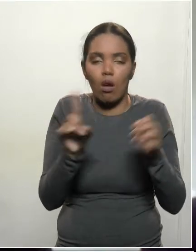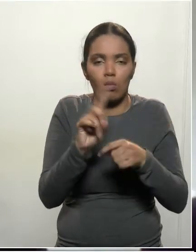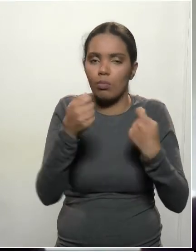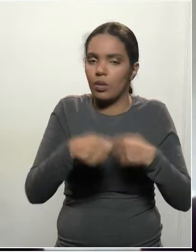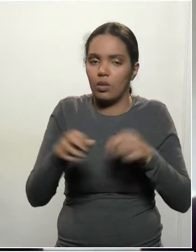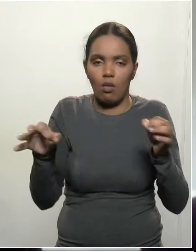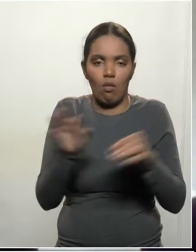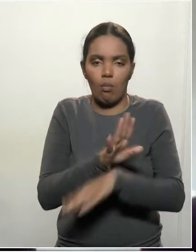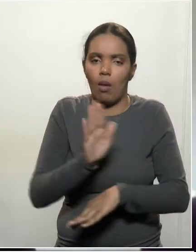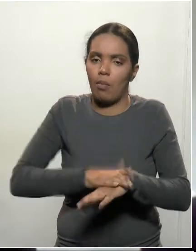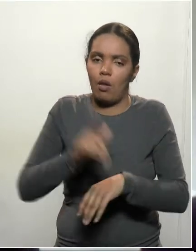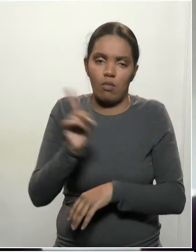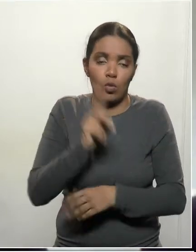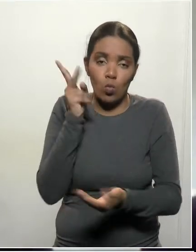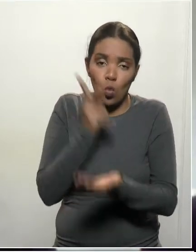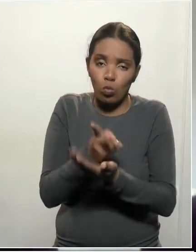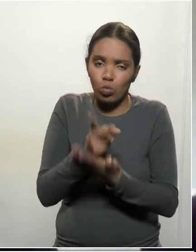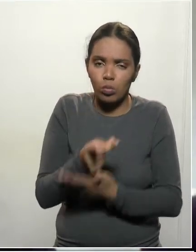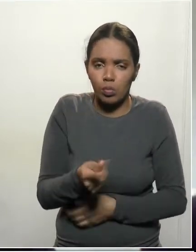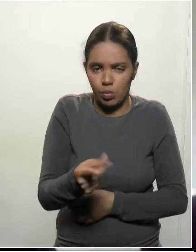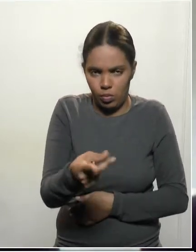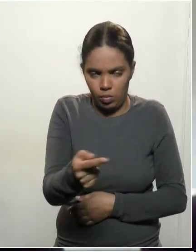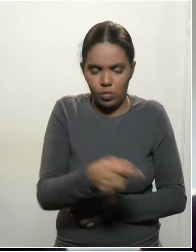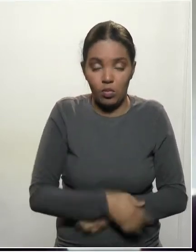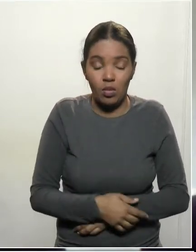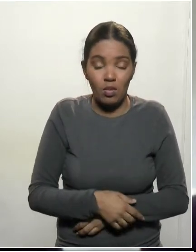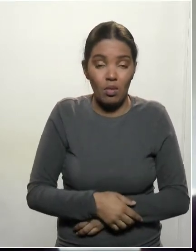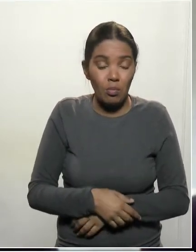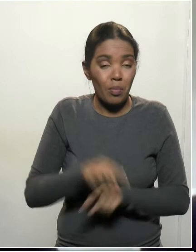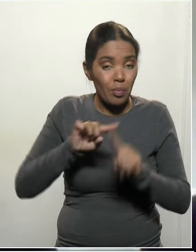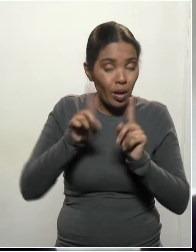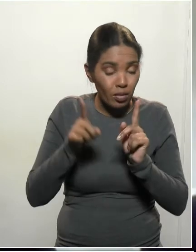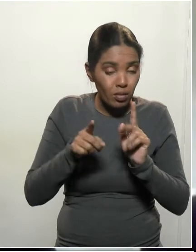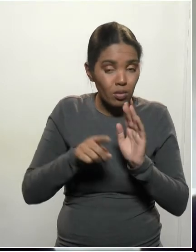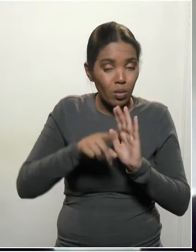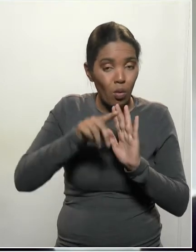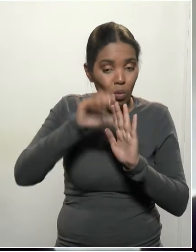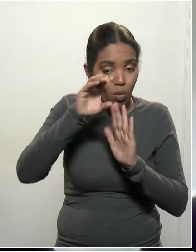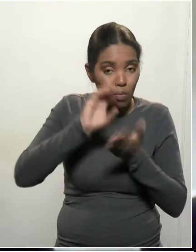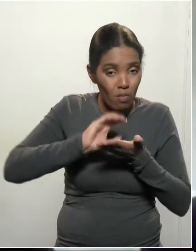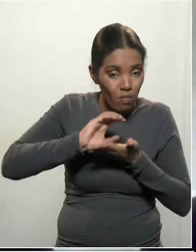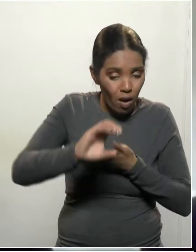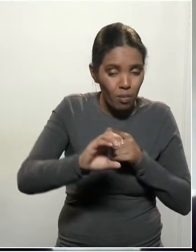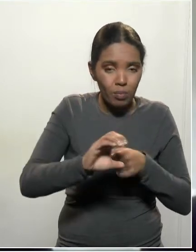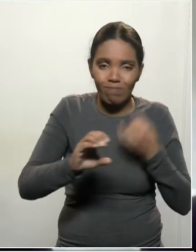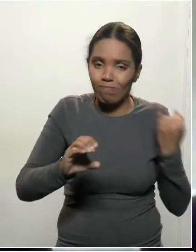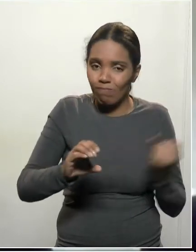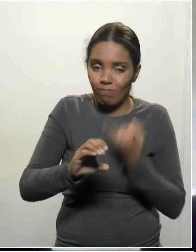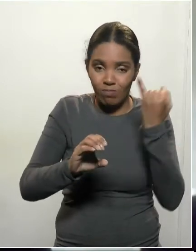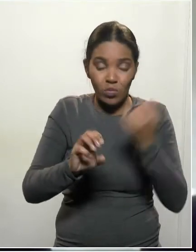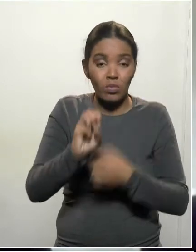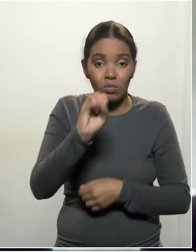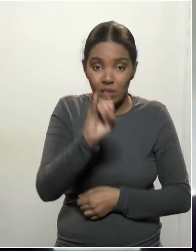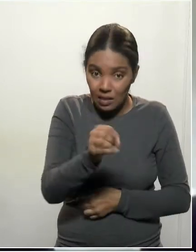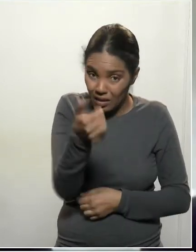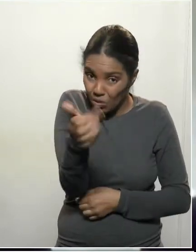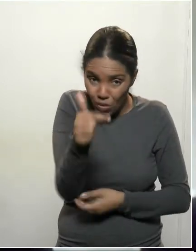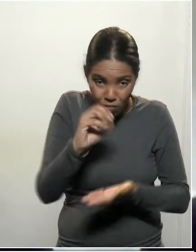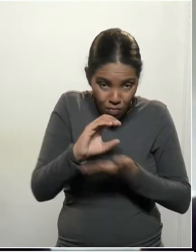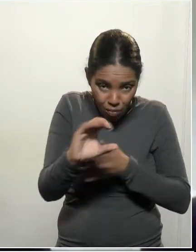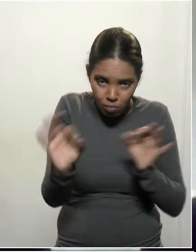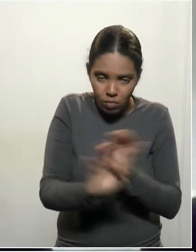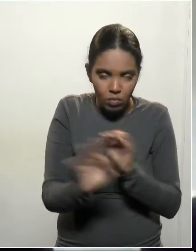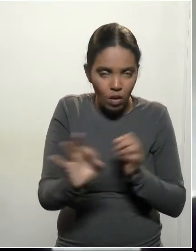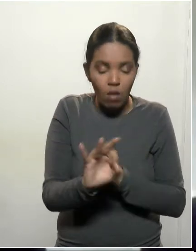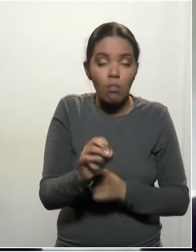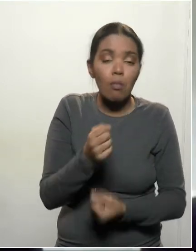terminar. E ele é importantíssimo, porque sem ele, a maioria dos municípios, né, não terá condição